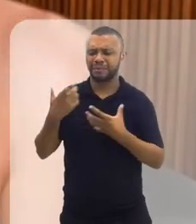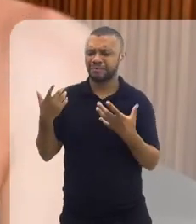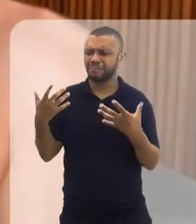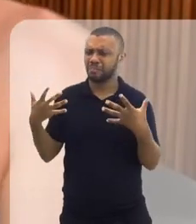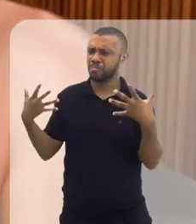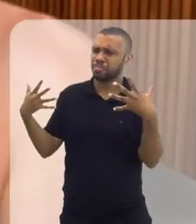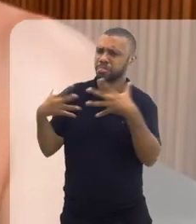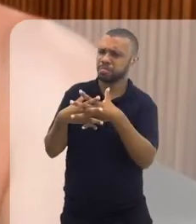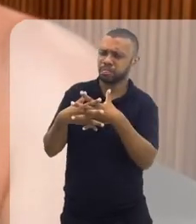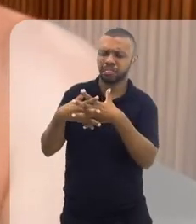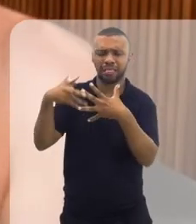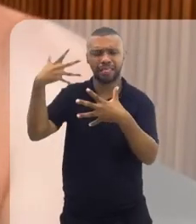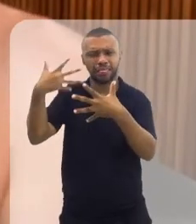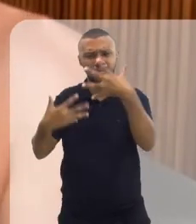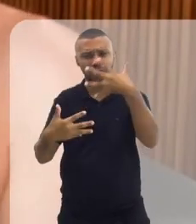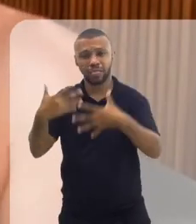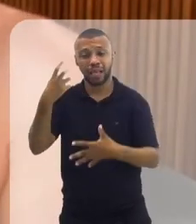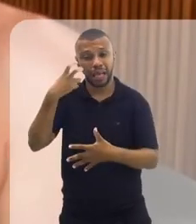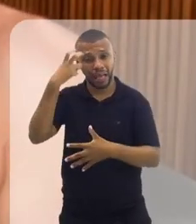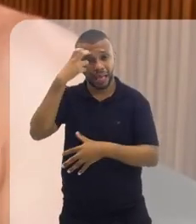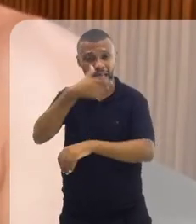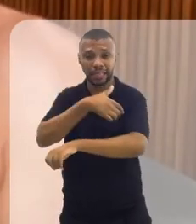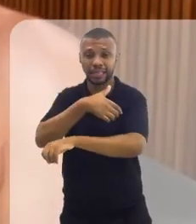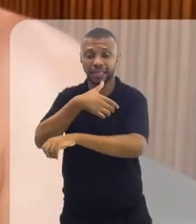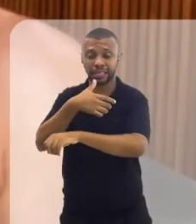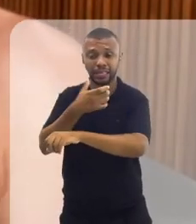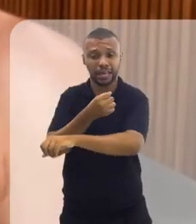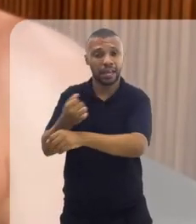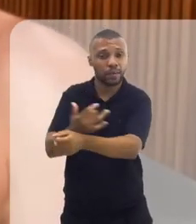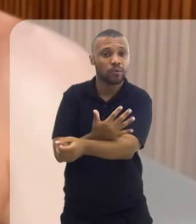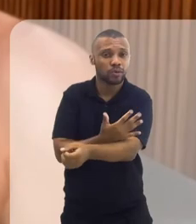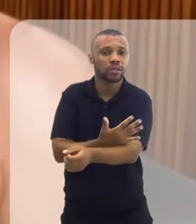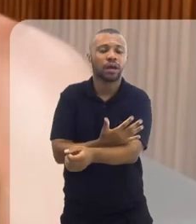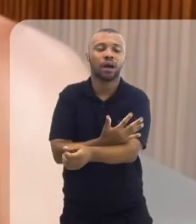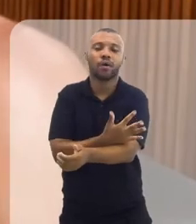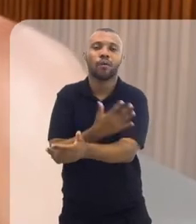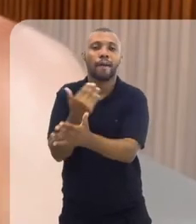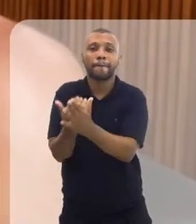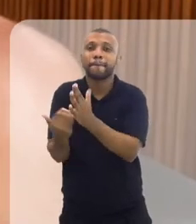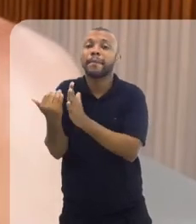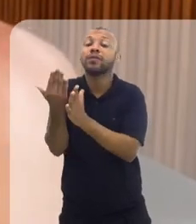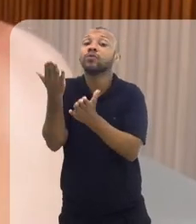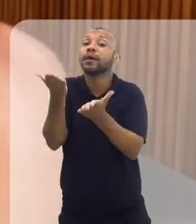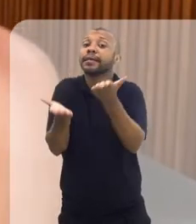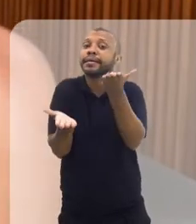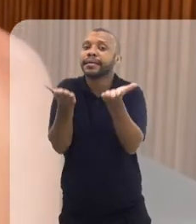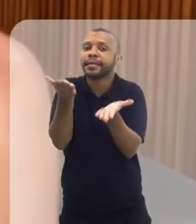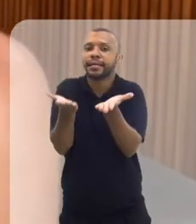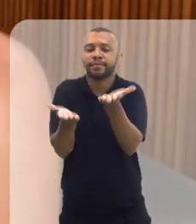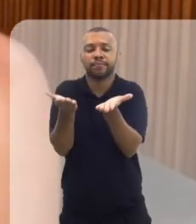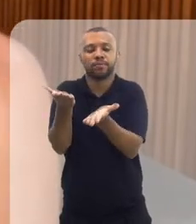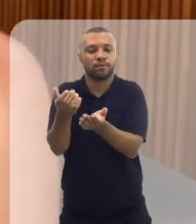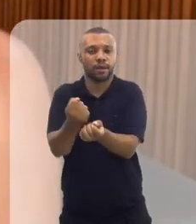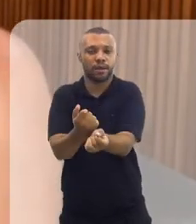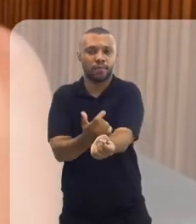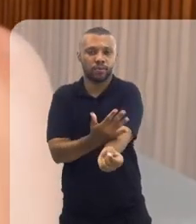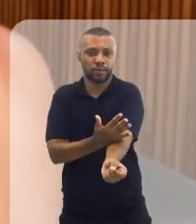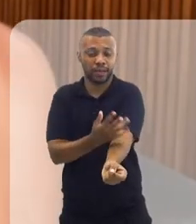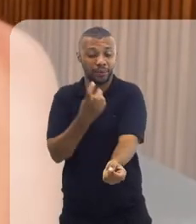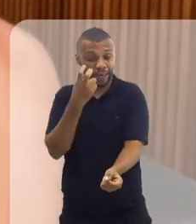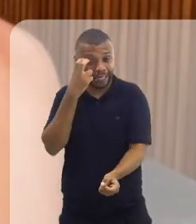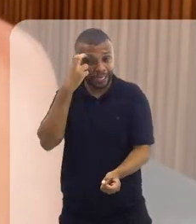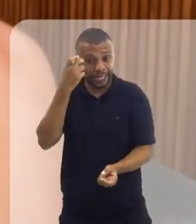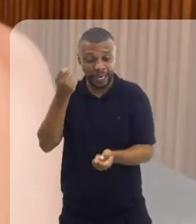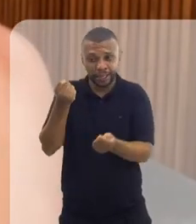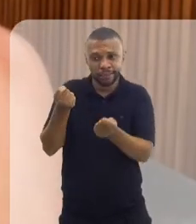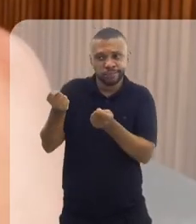vezes chega meio atravessado também, né? Eu acho que a inteligência emocional vai além do equilíbrio emocional. Eu acho